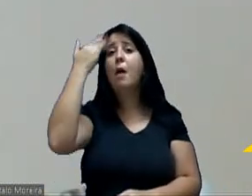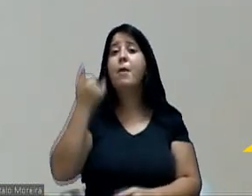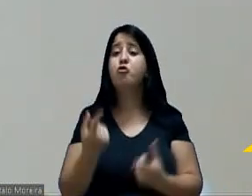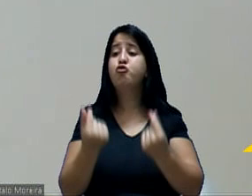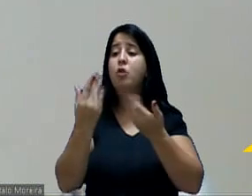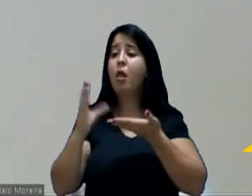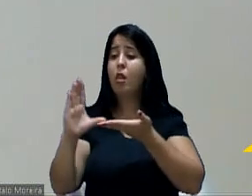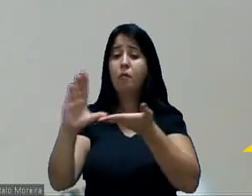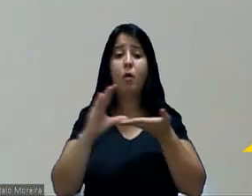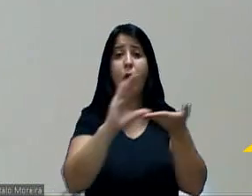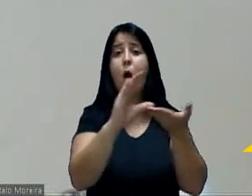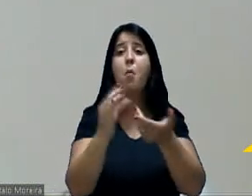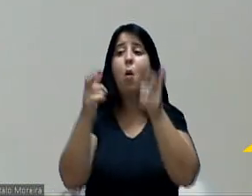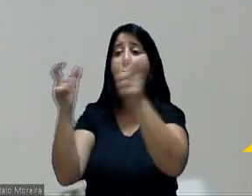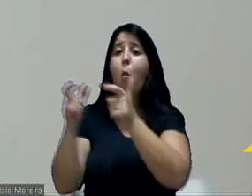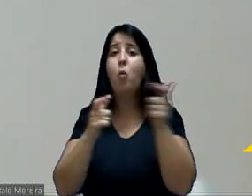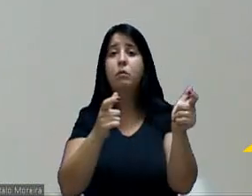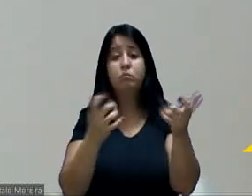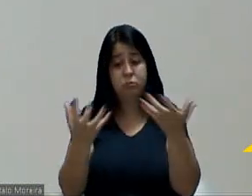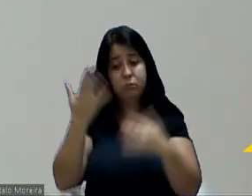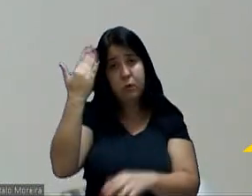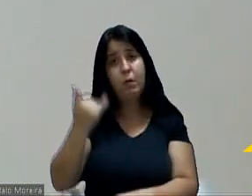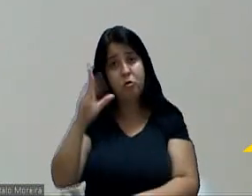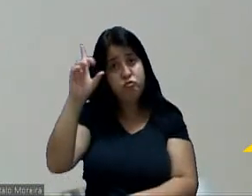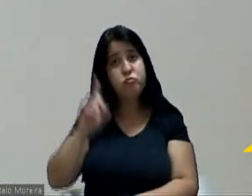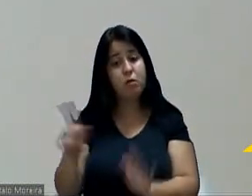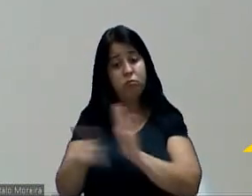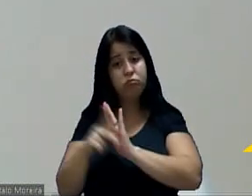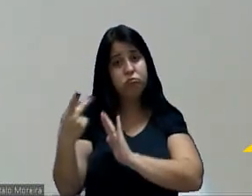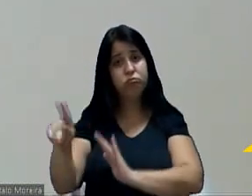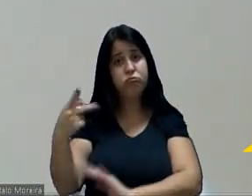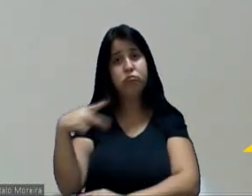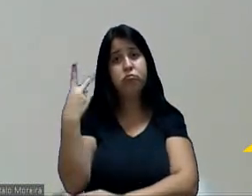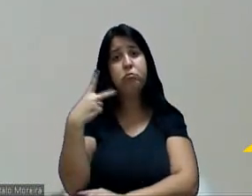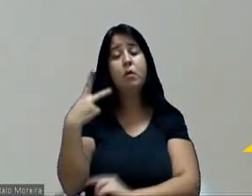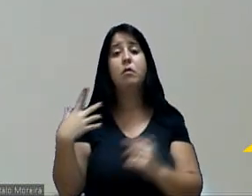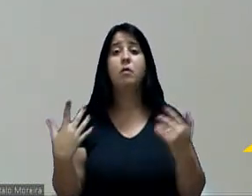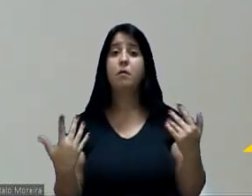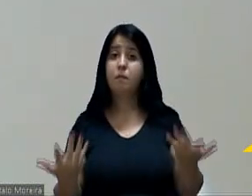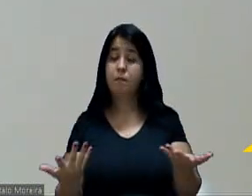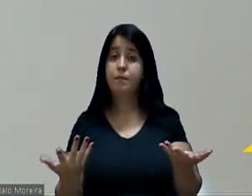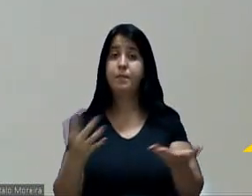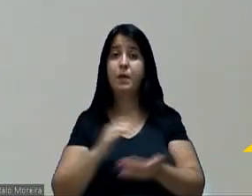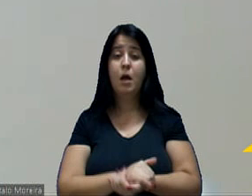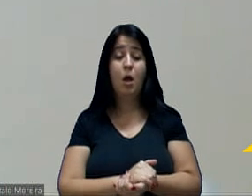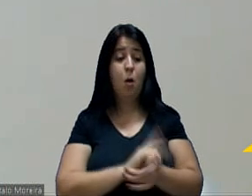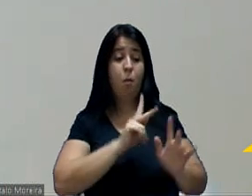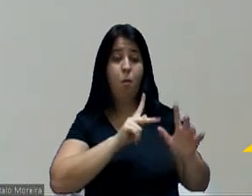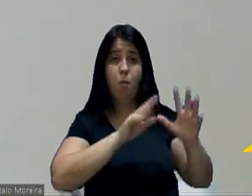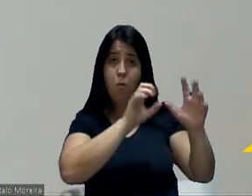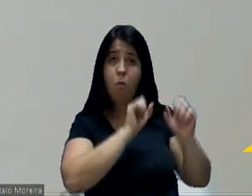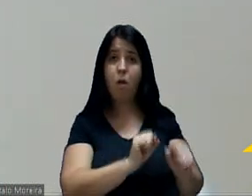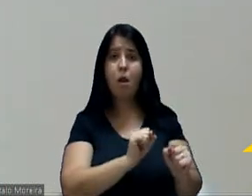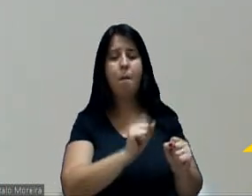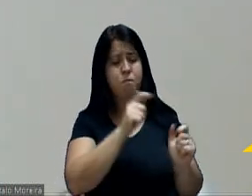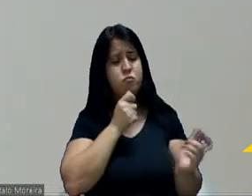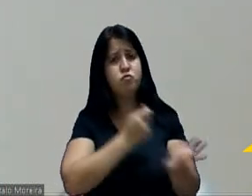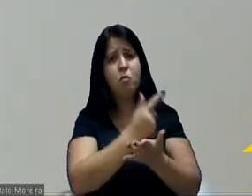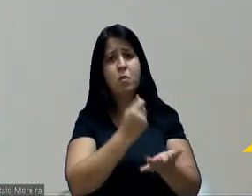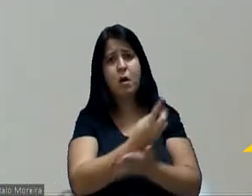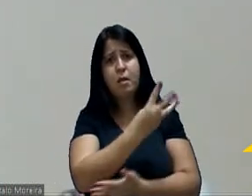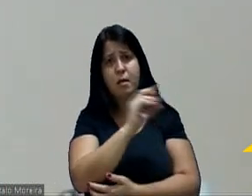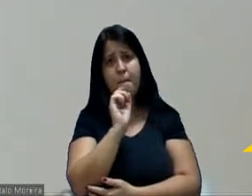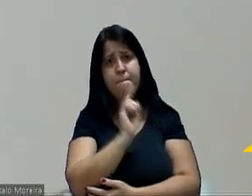esse recurso. Né? É um direito dele. Né? Agora, o próprio Poder Executivo tem intenção de comprar 300 mil